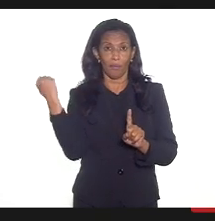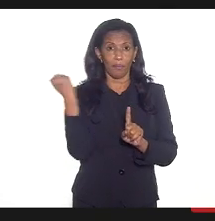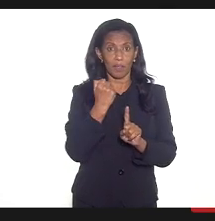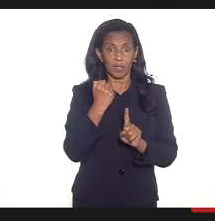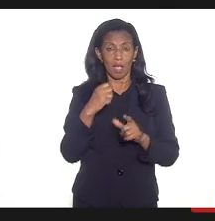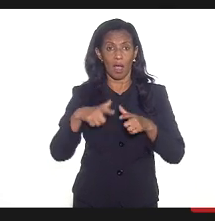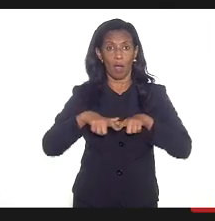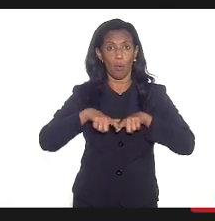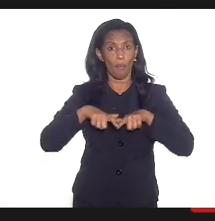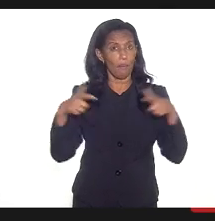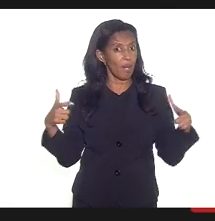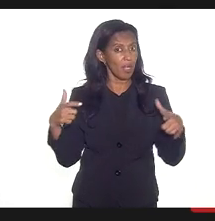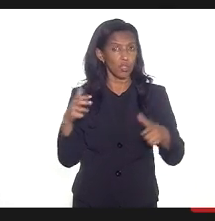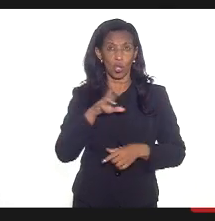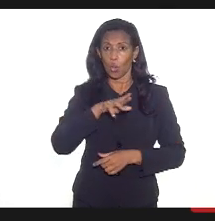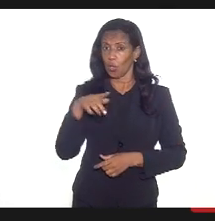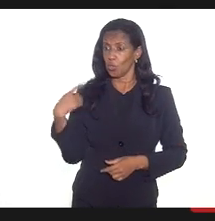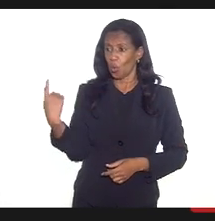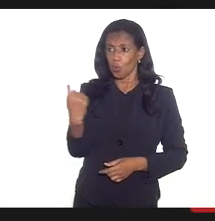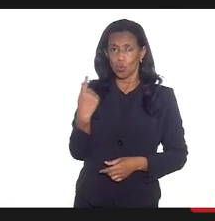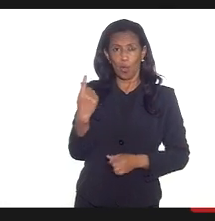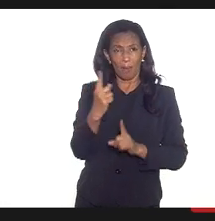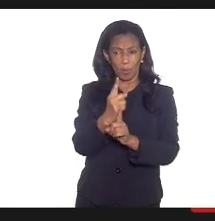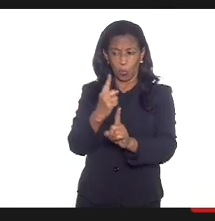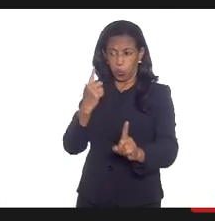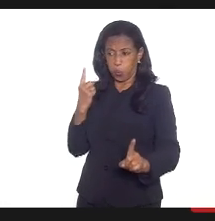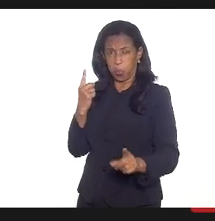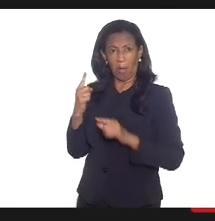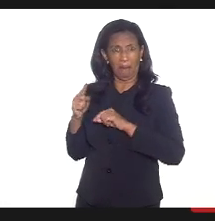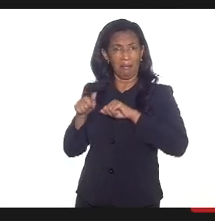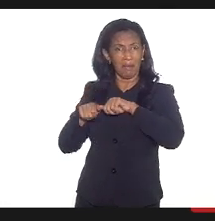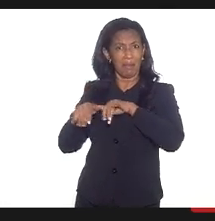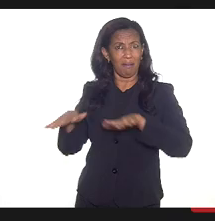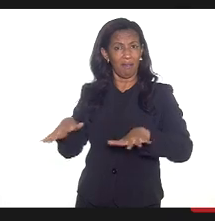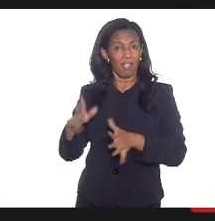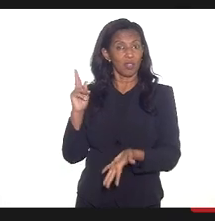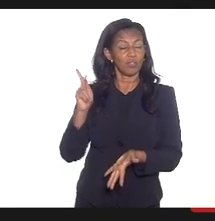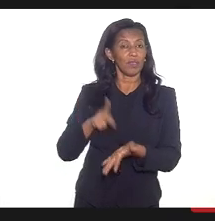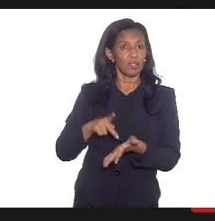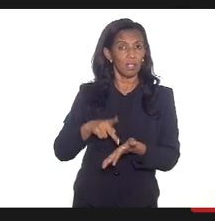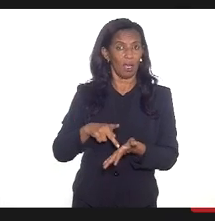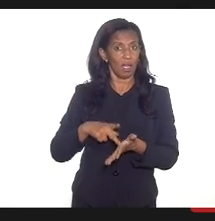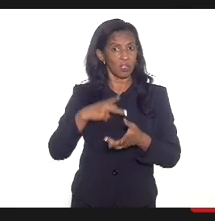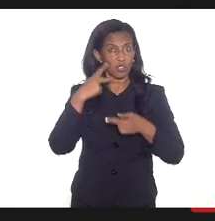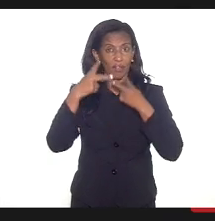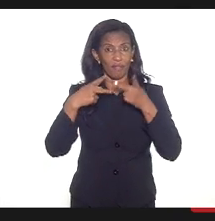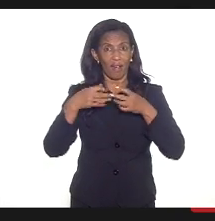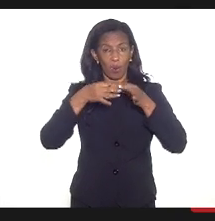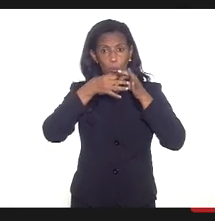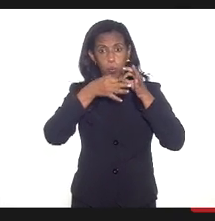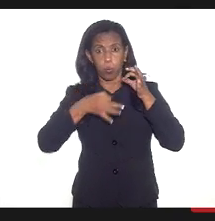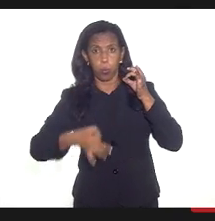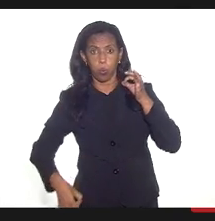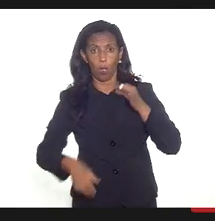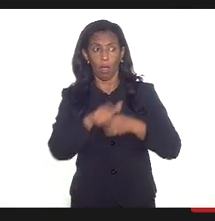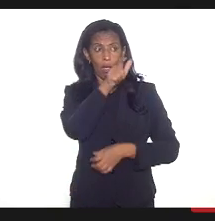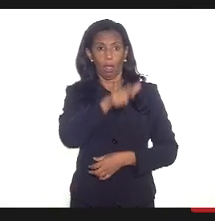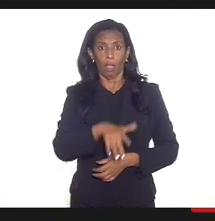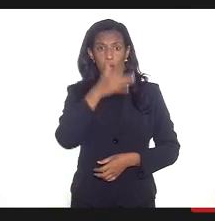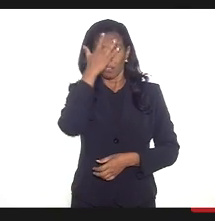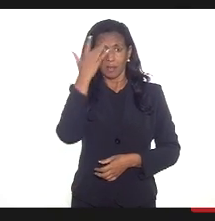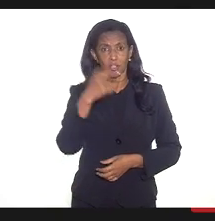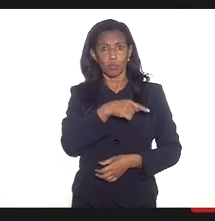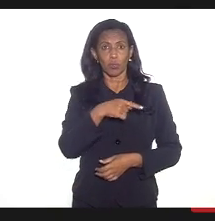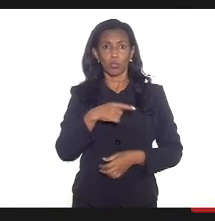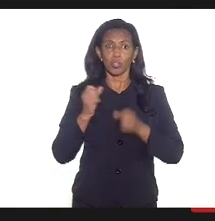Não é só o isolamento da pandemia, não. É de verdade a fala, o discurso dessas pessoas que estão à frente